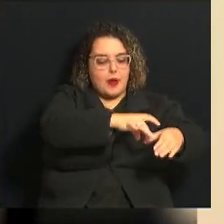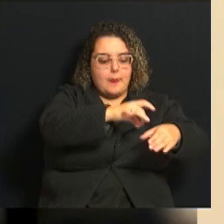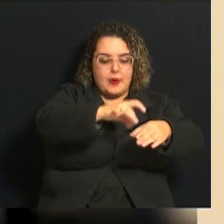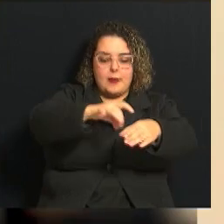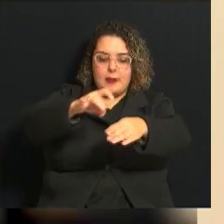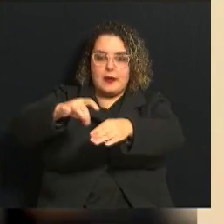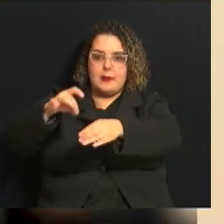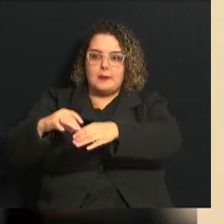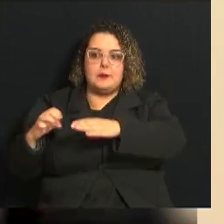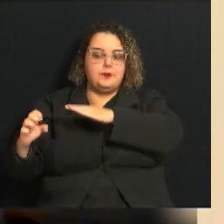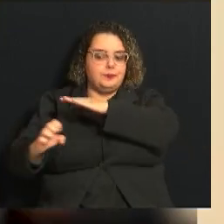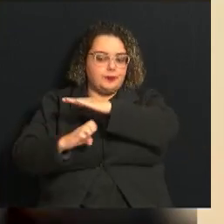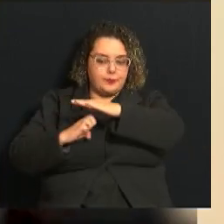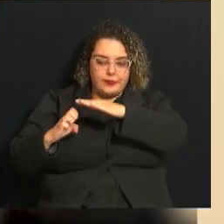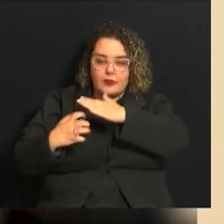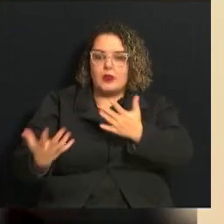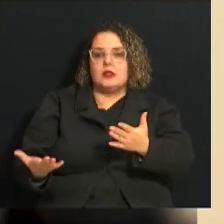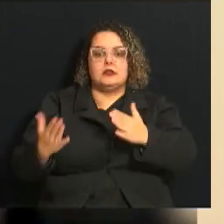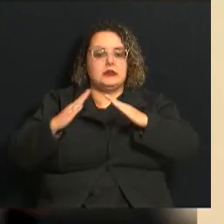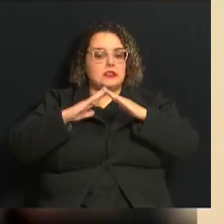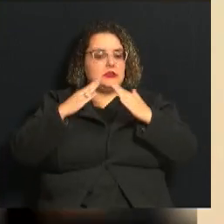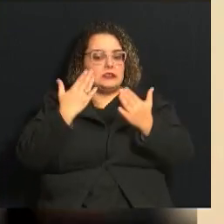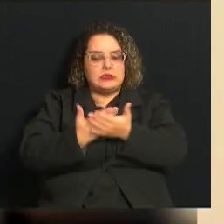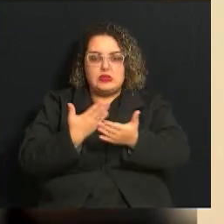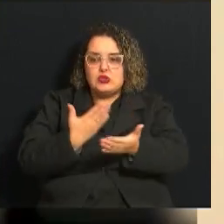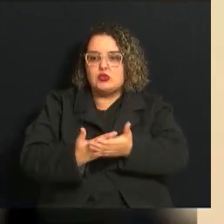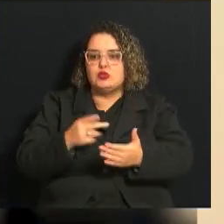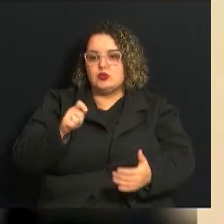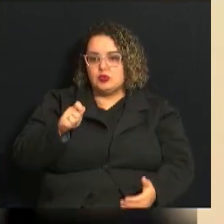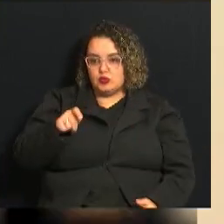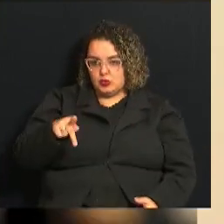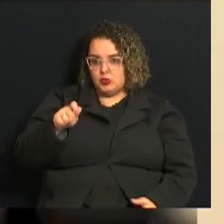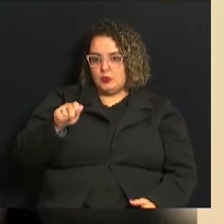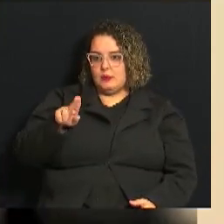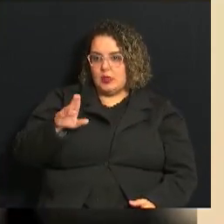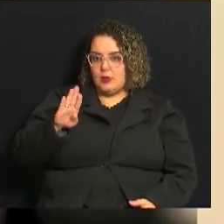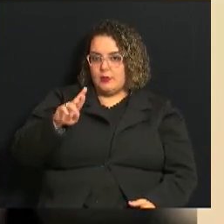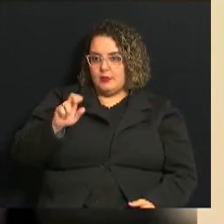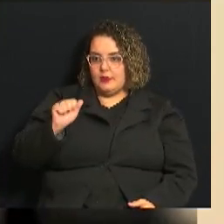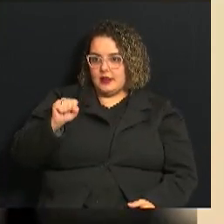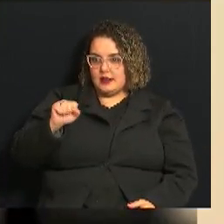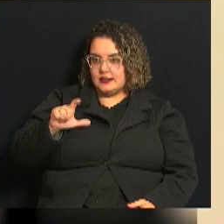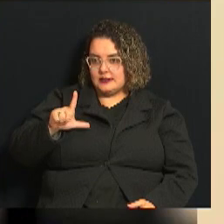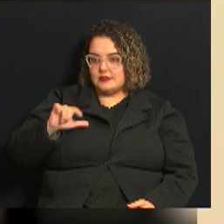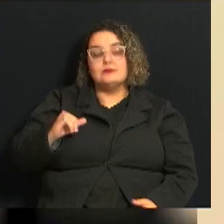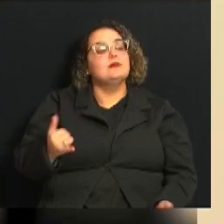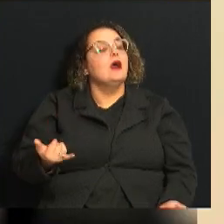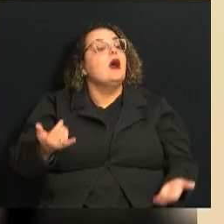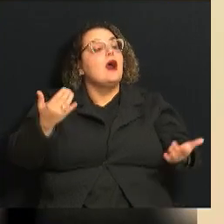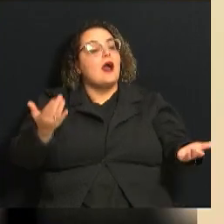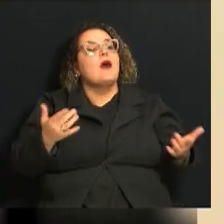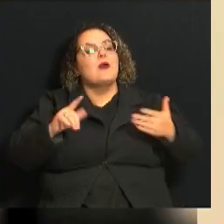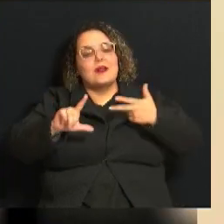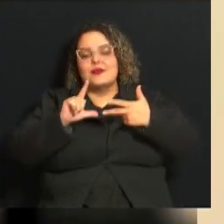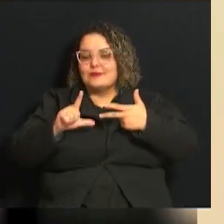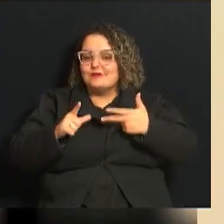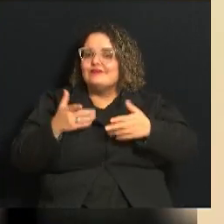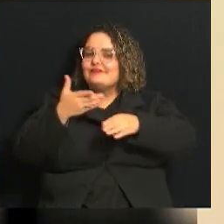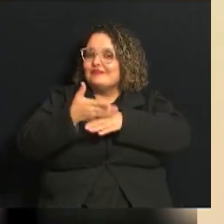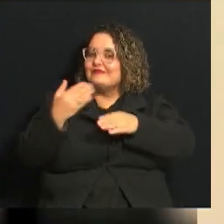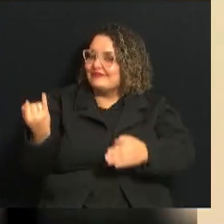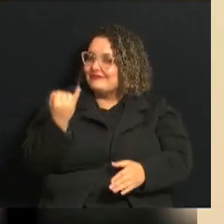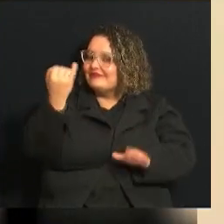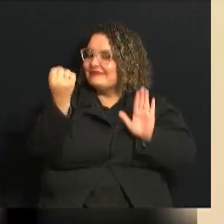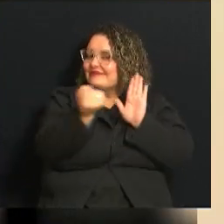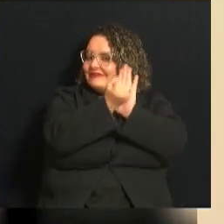nas empresas nas escolas do pau-brasil Legislativo participando de um momento tão importante da nossa cidade né